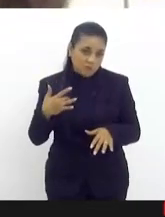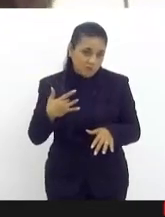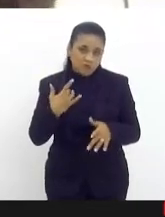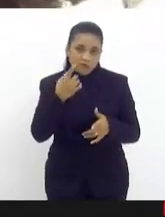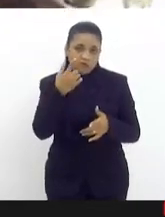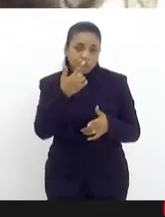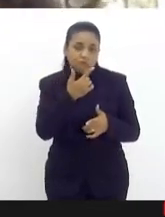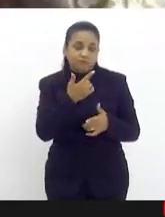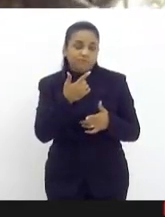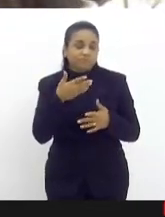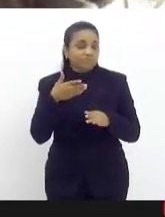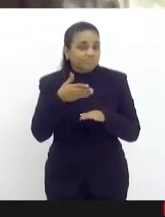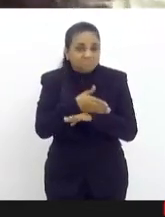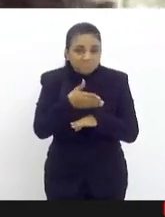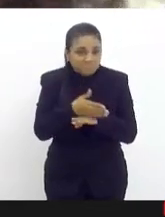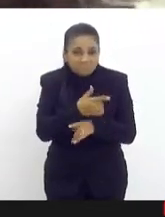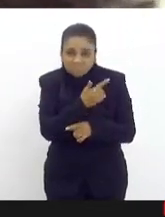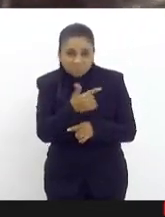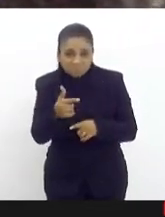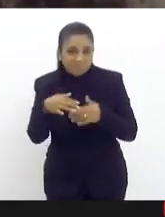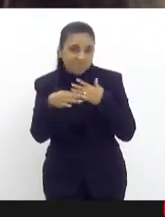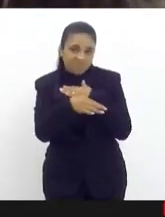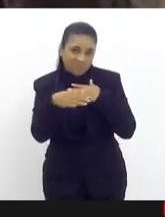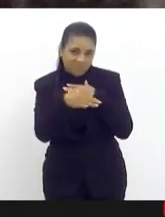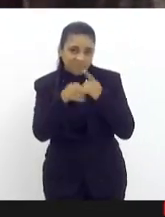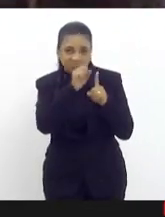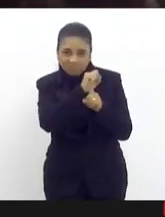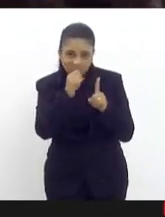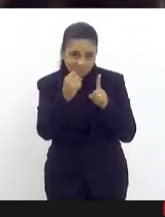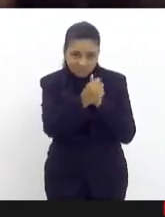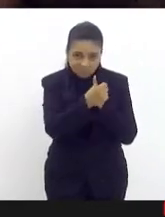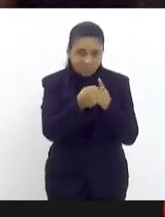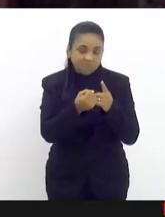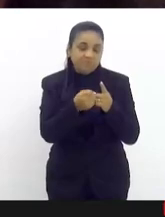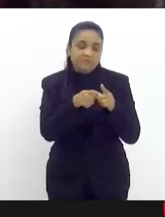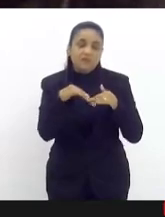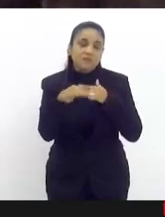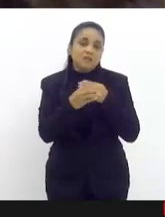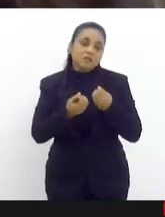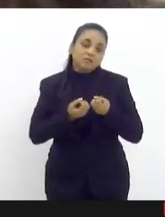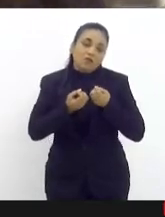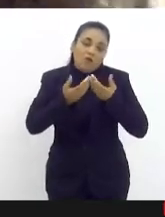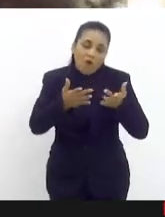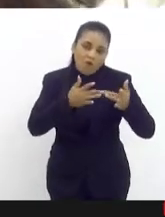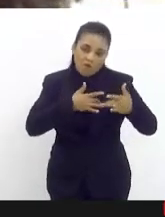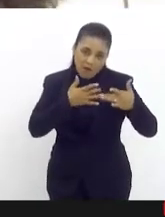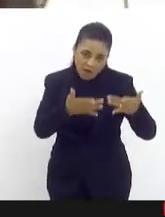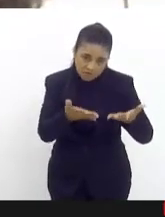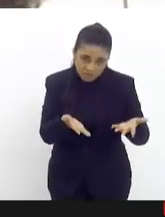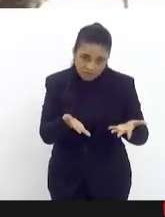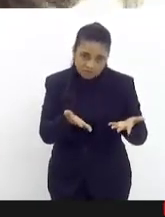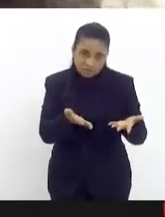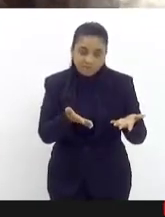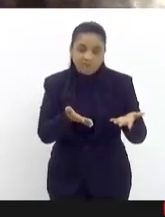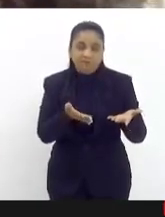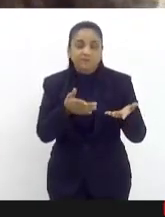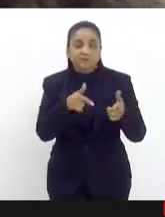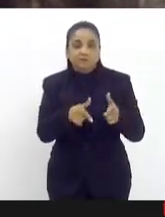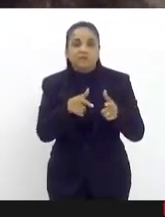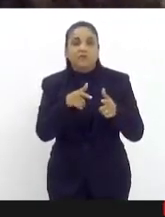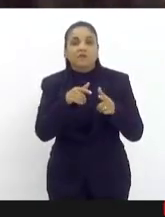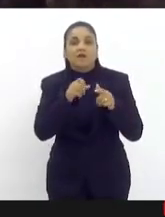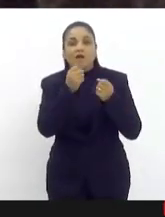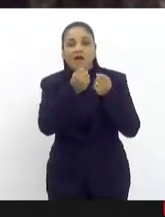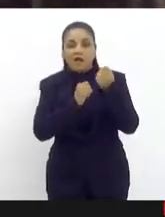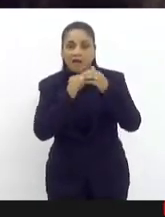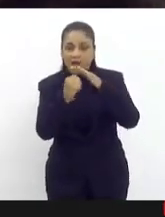tem acesso, né, à cidade e à sociabilidade que ela possa oferecer. Então, essa agência é, por